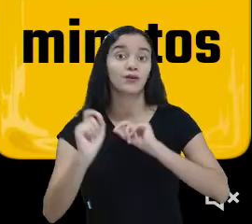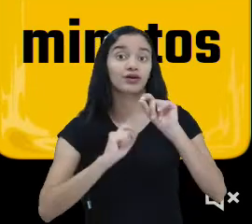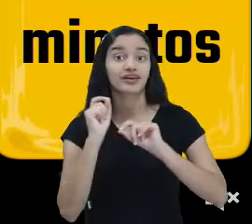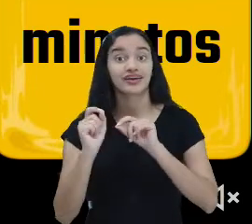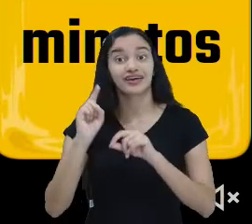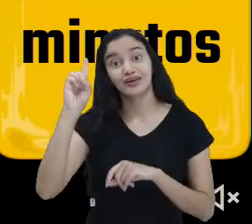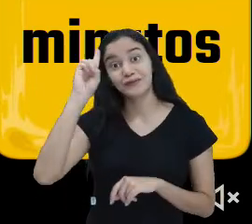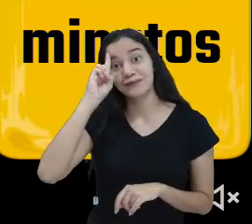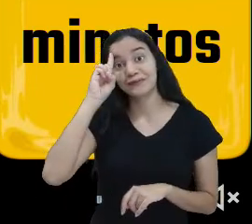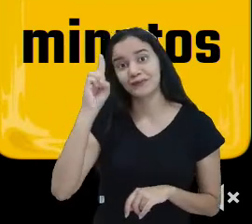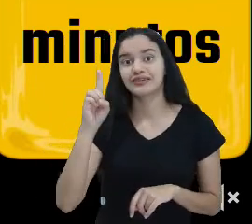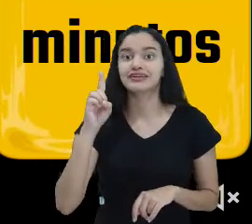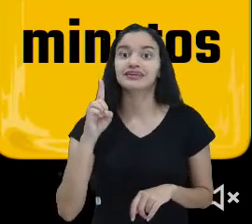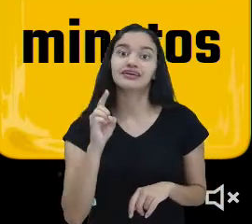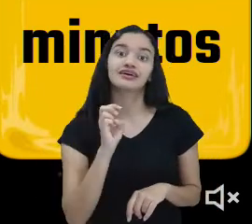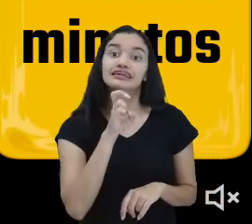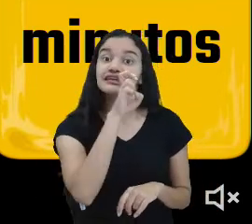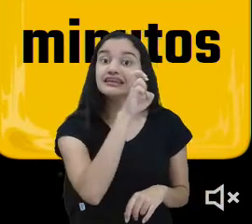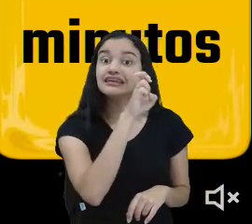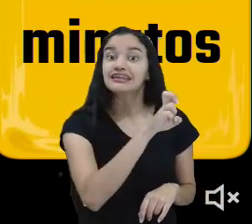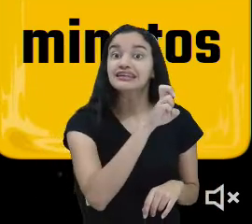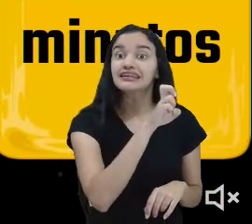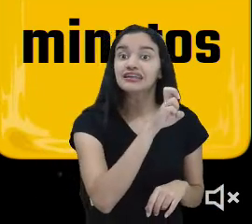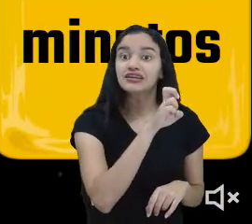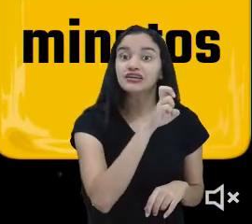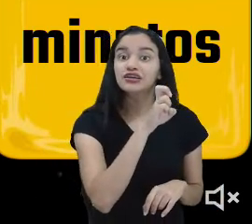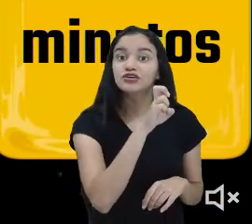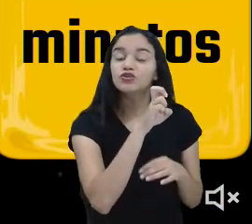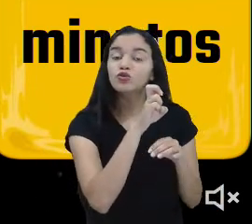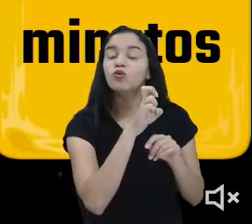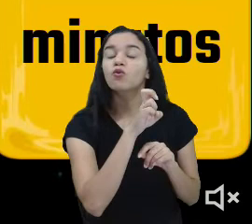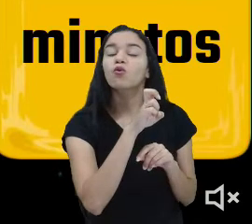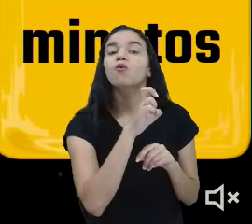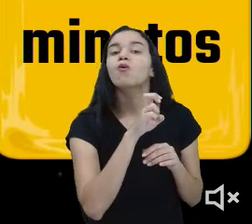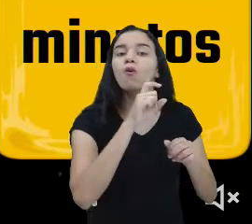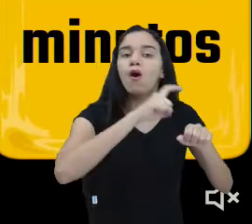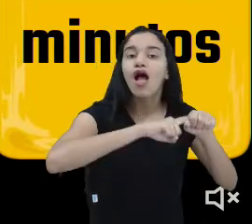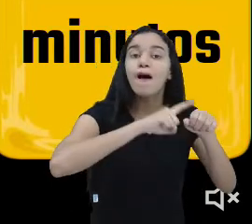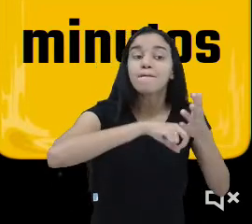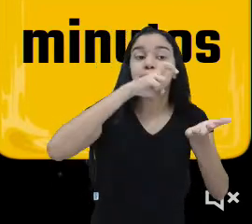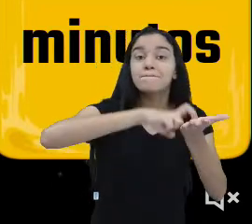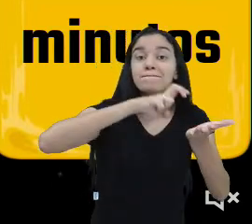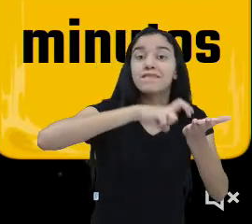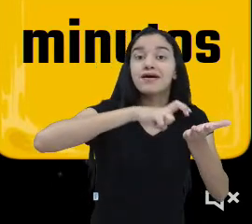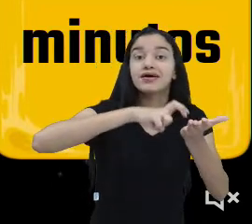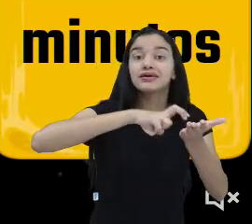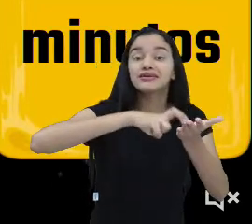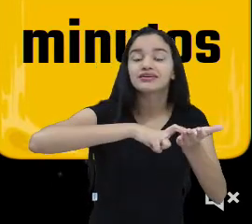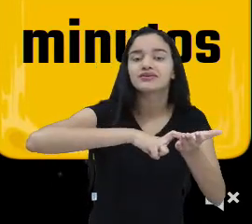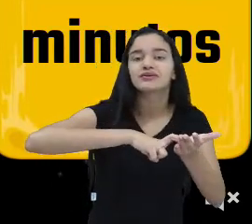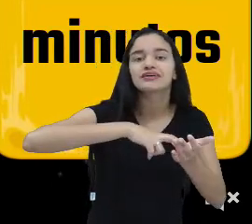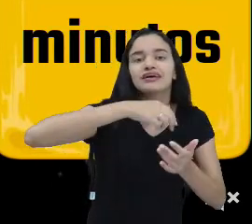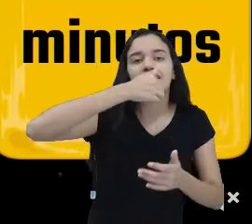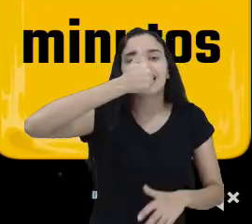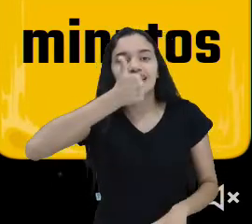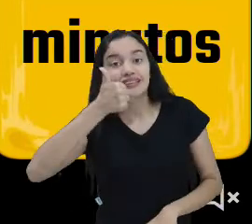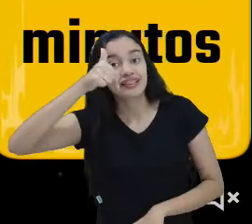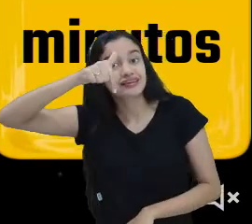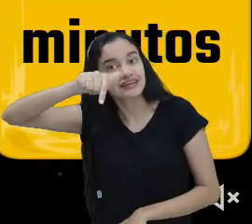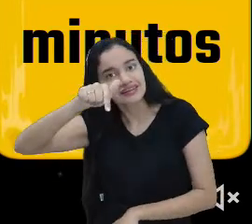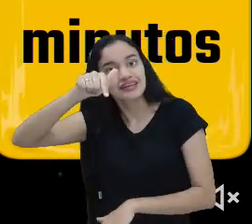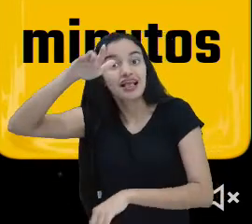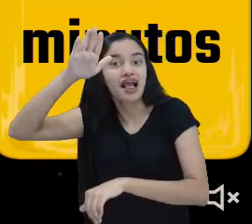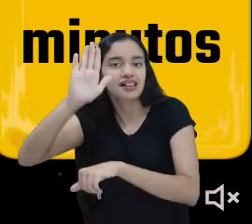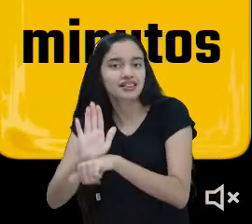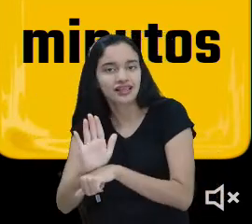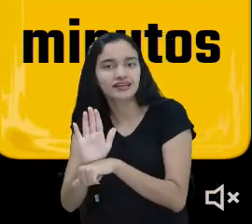né? 5 horas é manhã, não é isso? 17 é finalzinho da tarde,